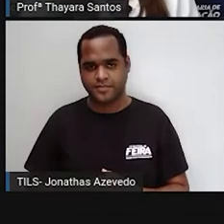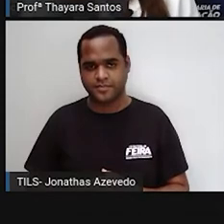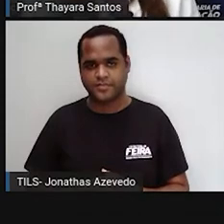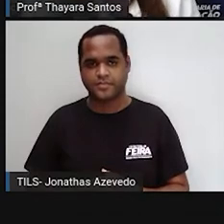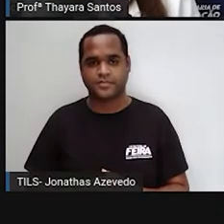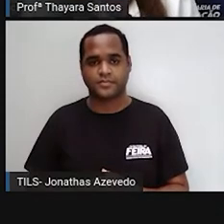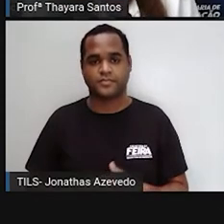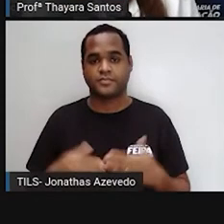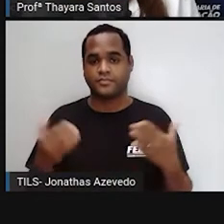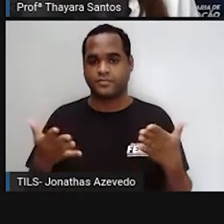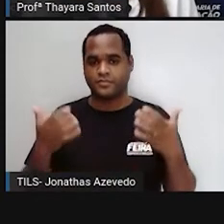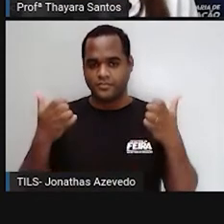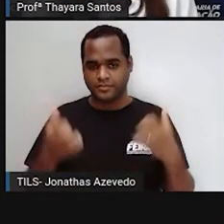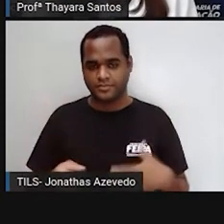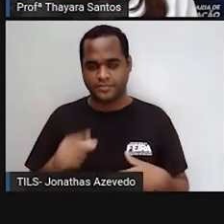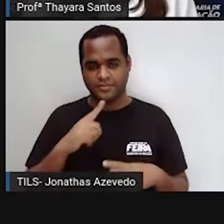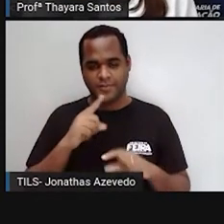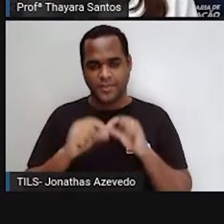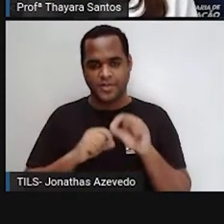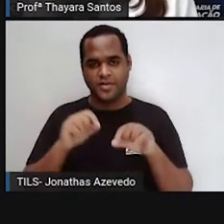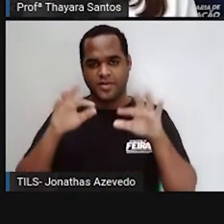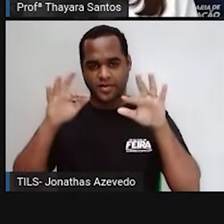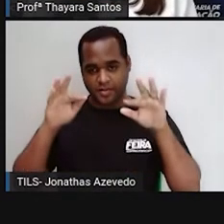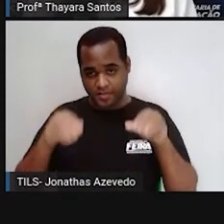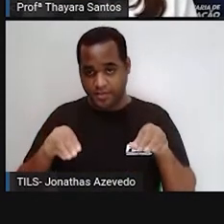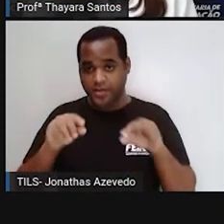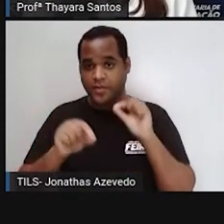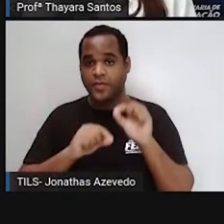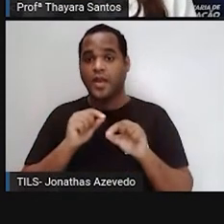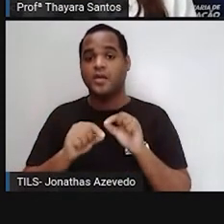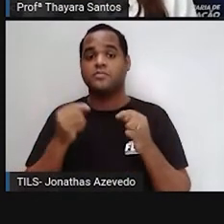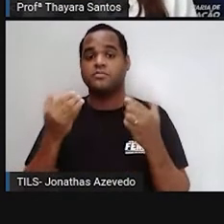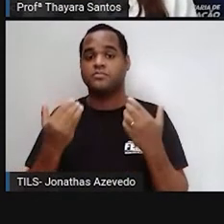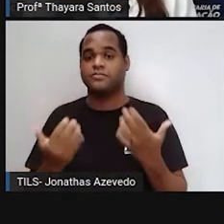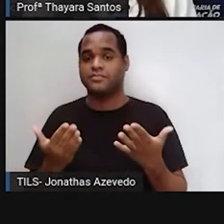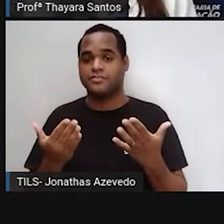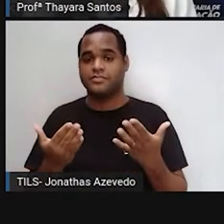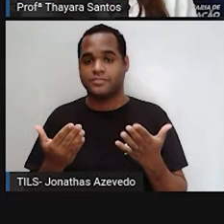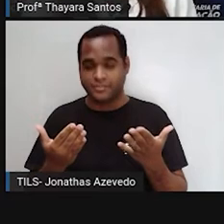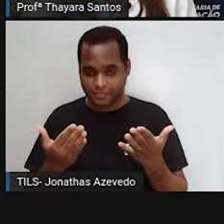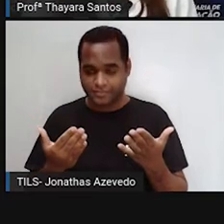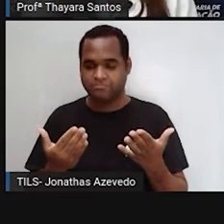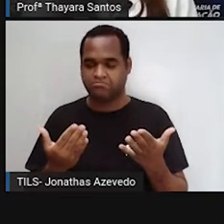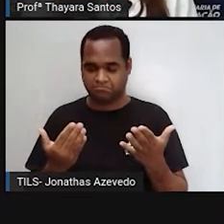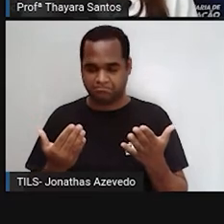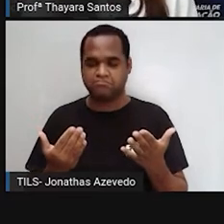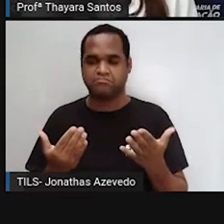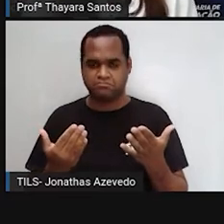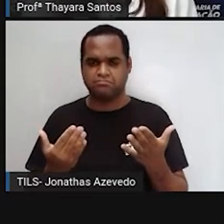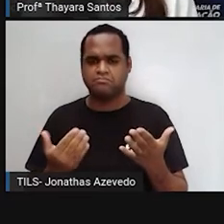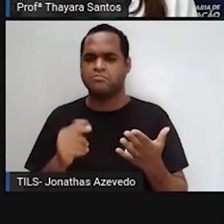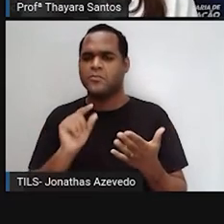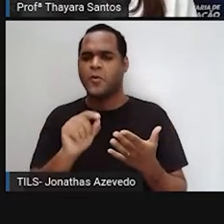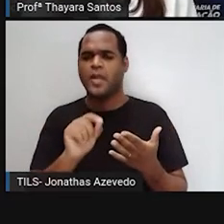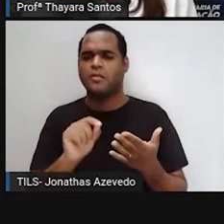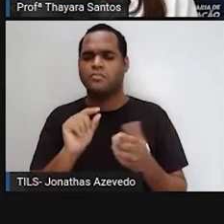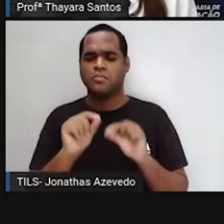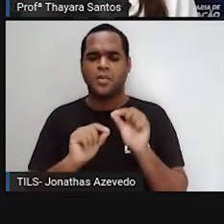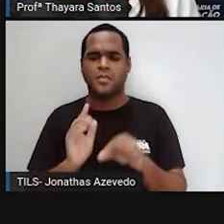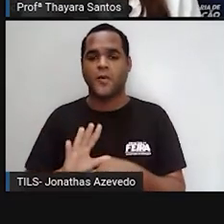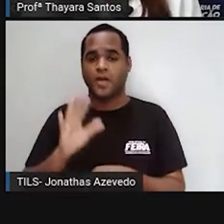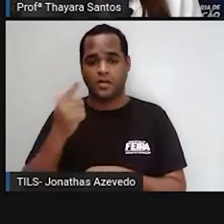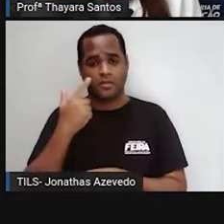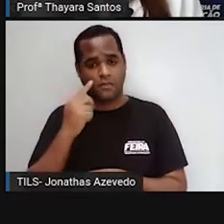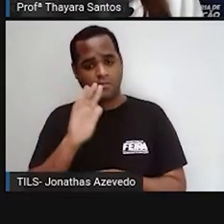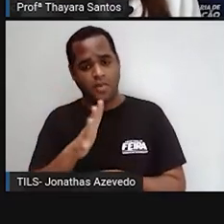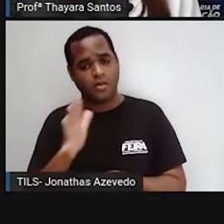E agora a gente vai falar sobre o último tipo de reprodução assexuada, que é a propagação vegetativa. O que é que isso acontece? Você já